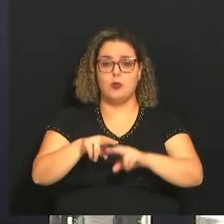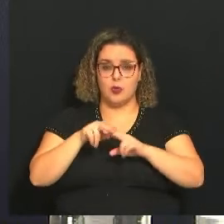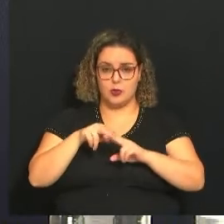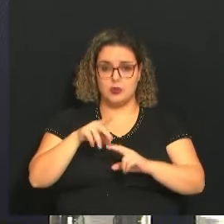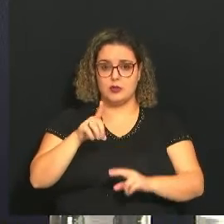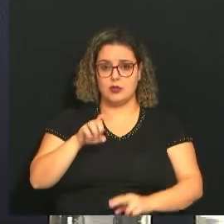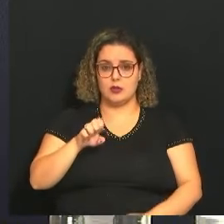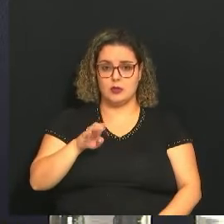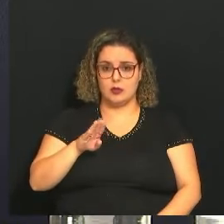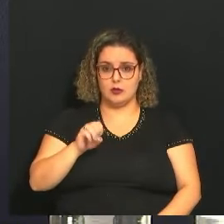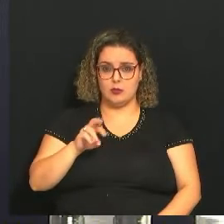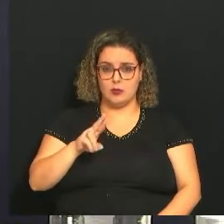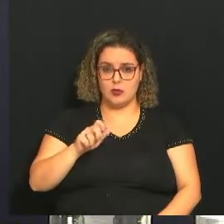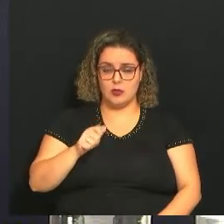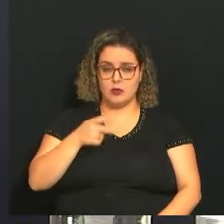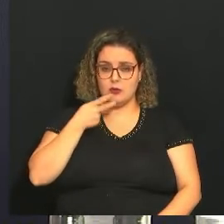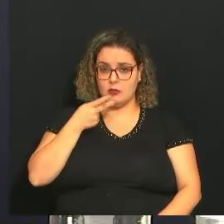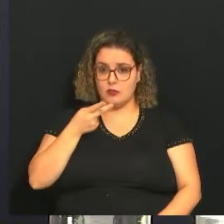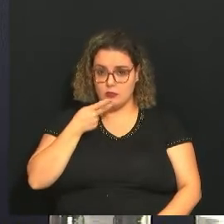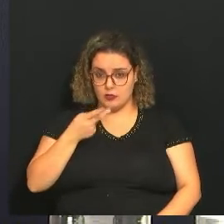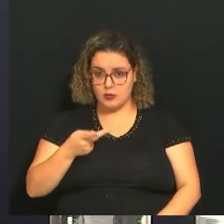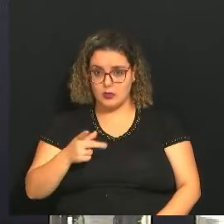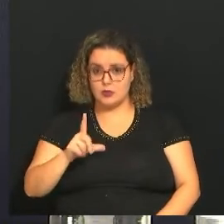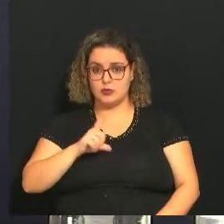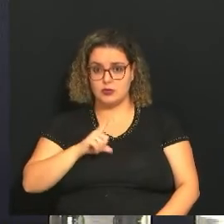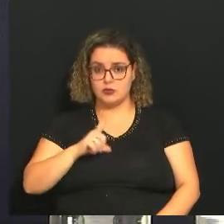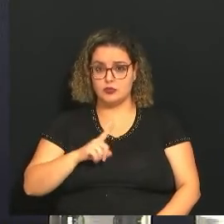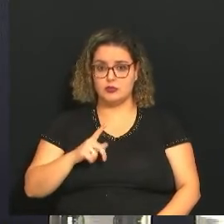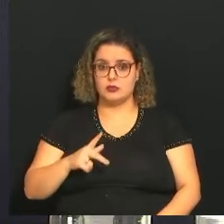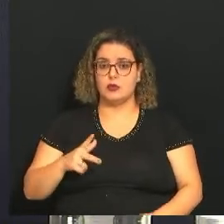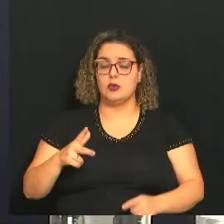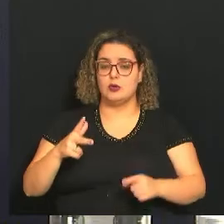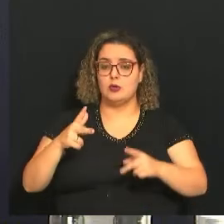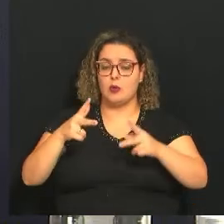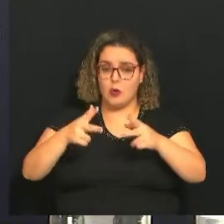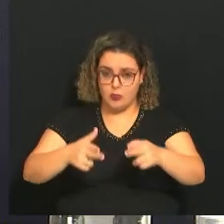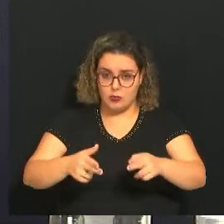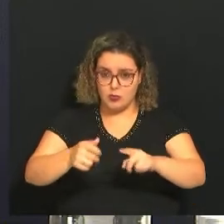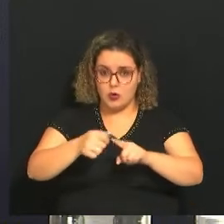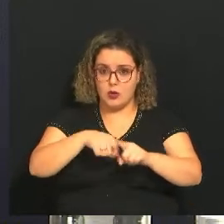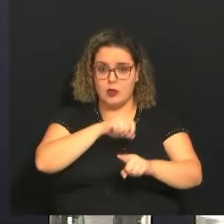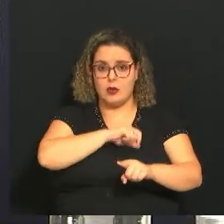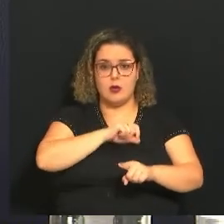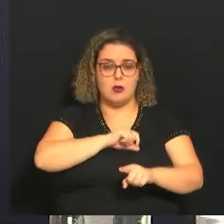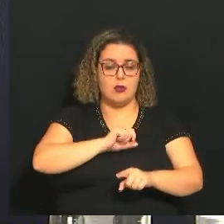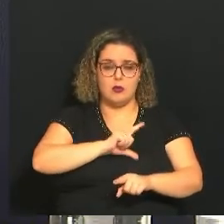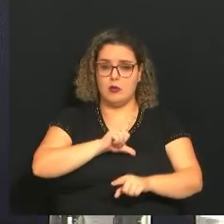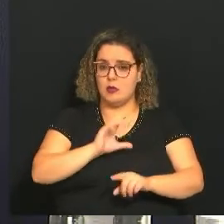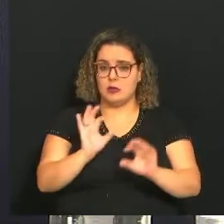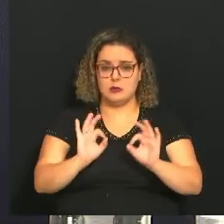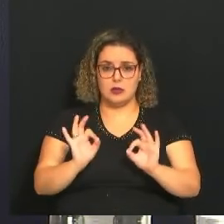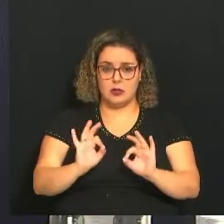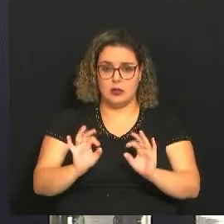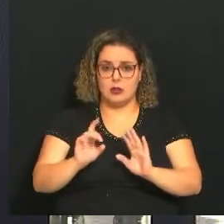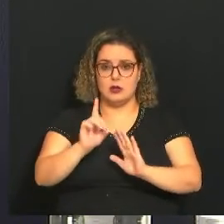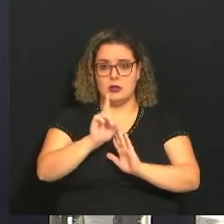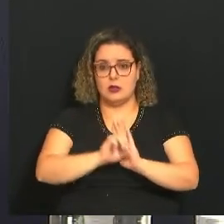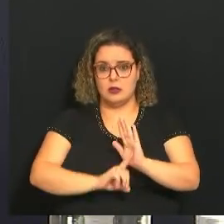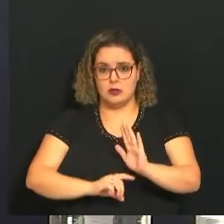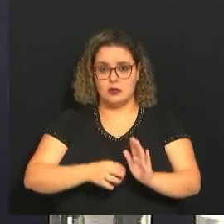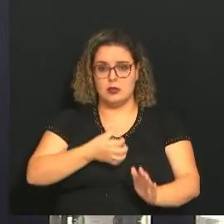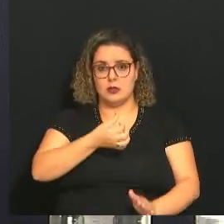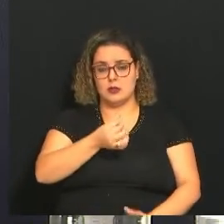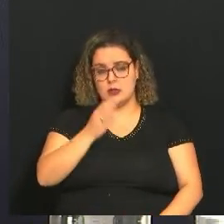destaque. Além da gente ter tido congelamento por 2 anos, não ter mais aí os direitos à sexta parte, que são